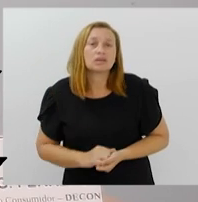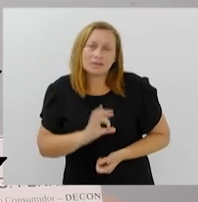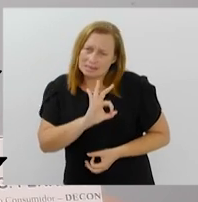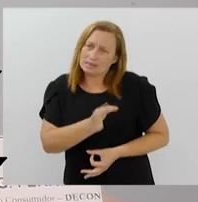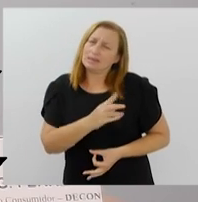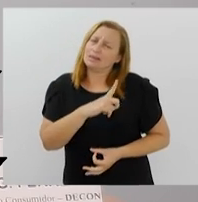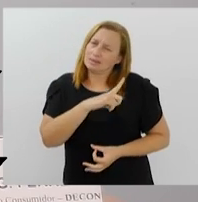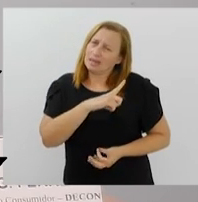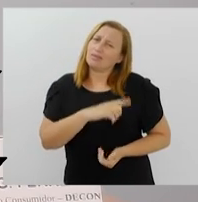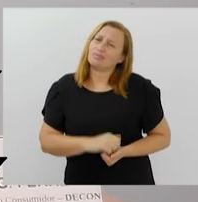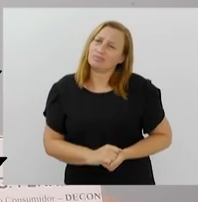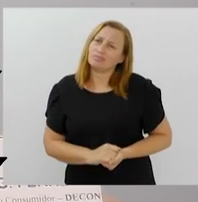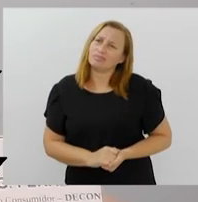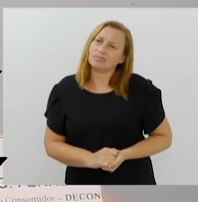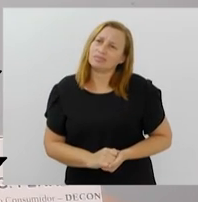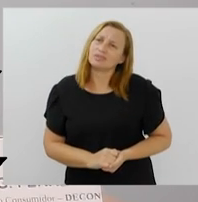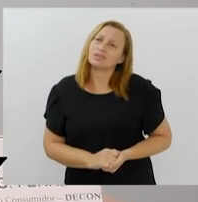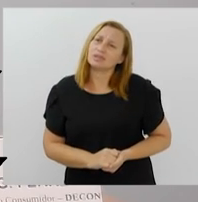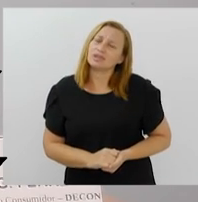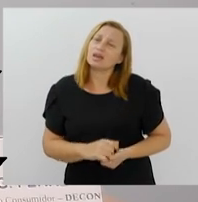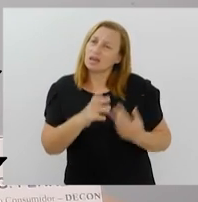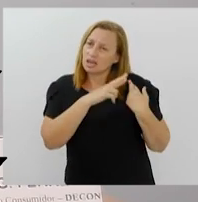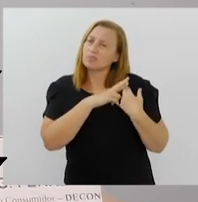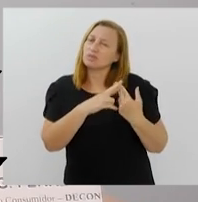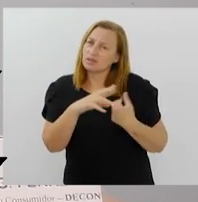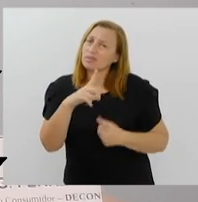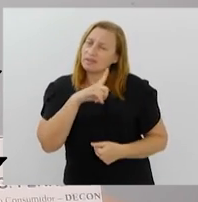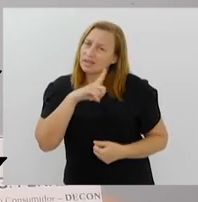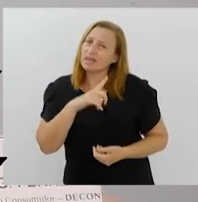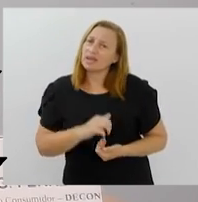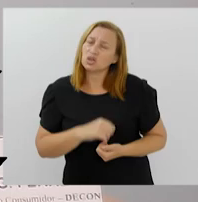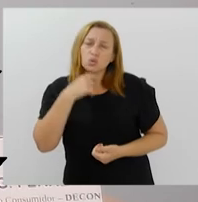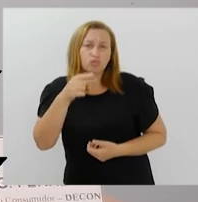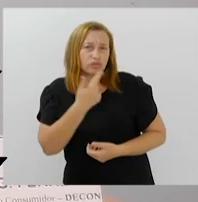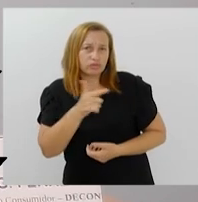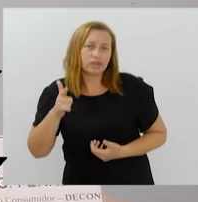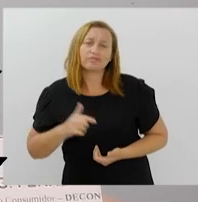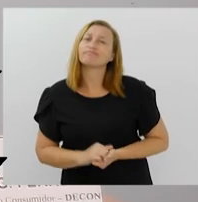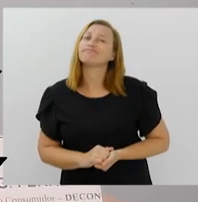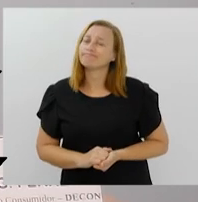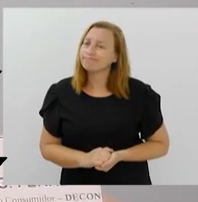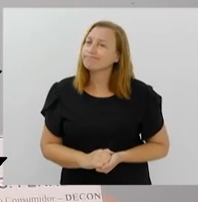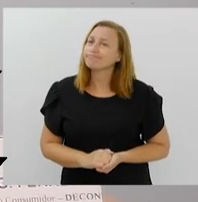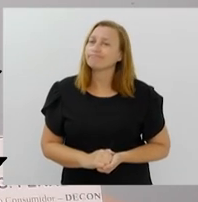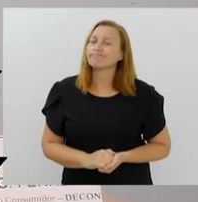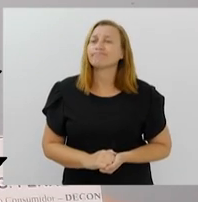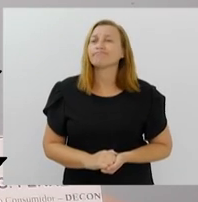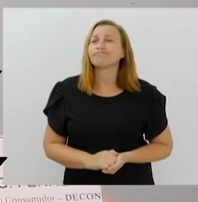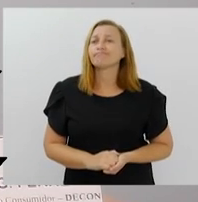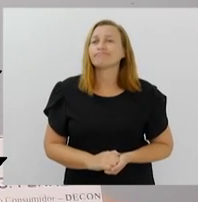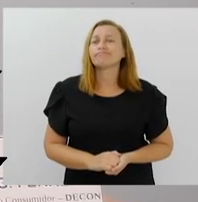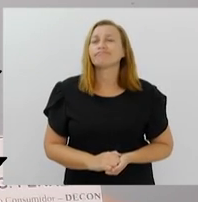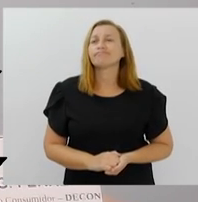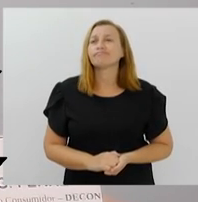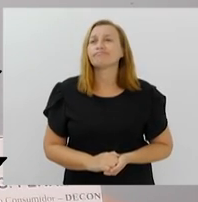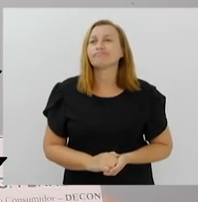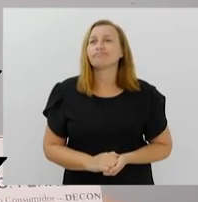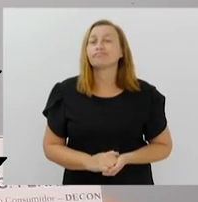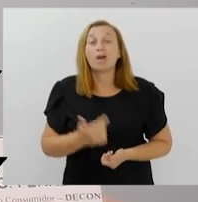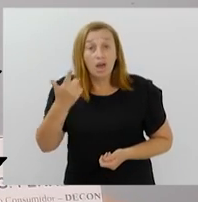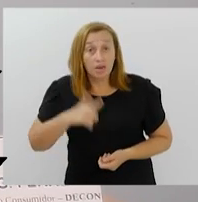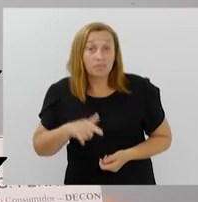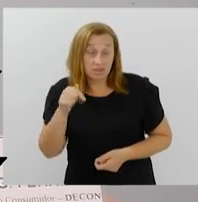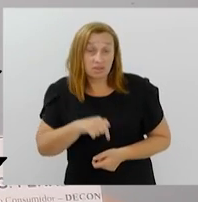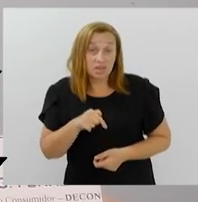Certeza que alguém vai ser responsabilizado não tenham dúvida disso tá bom eh repito